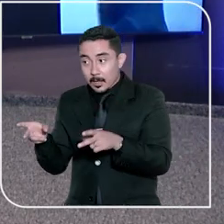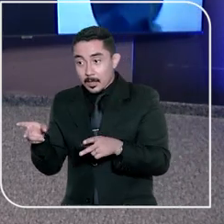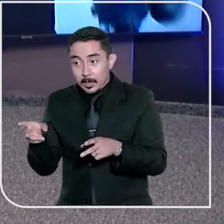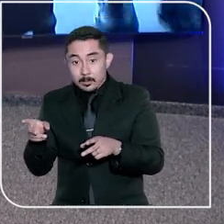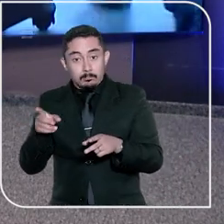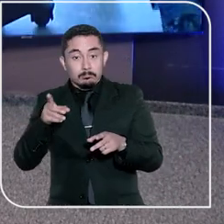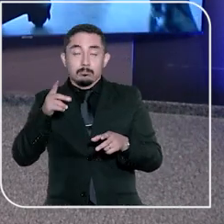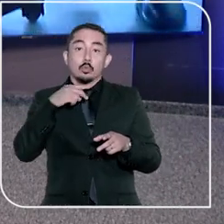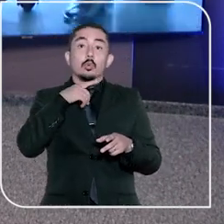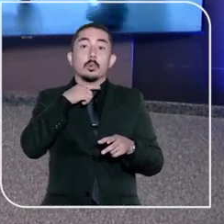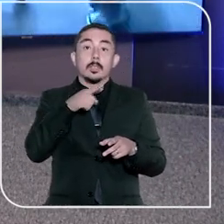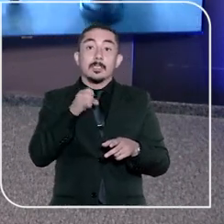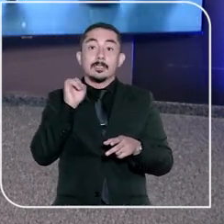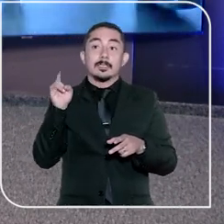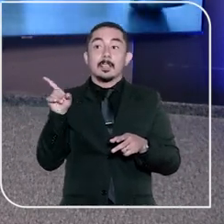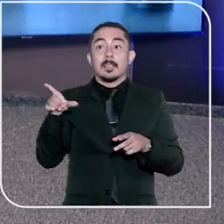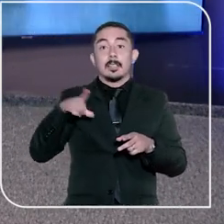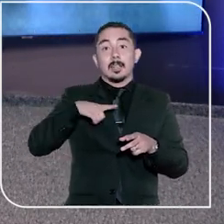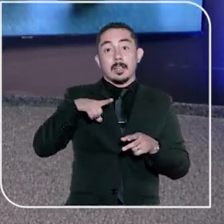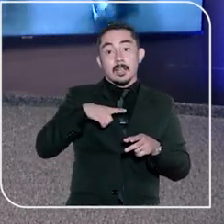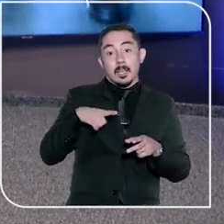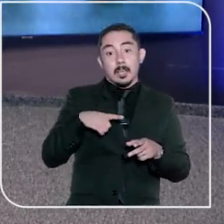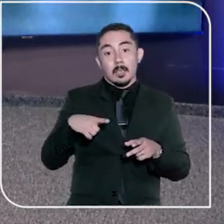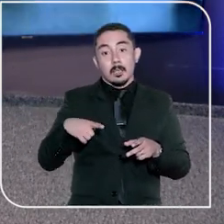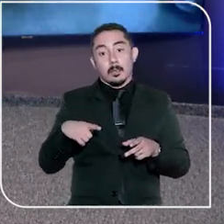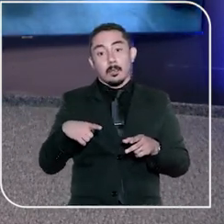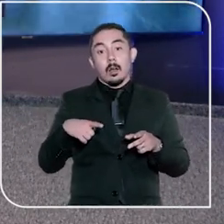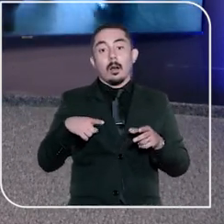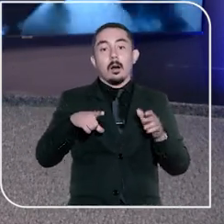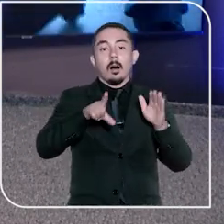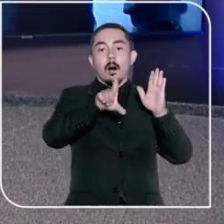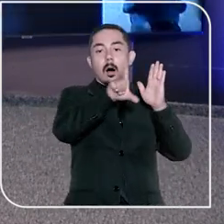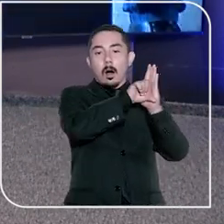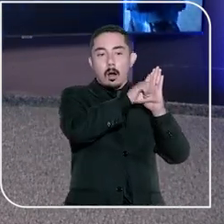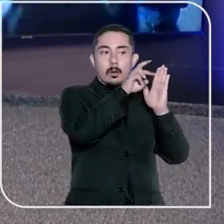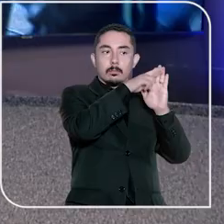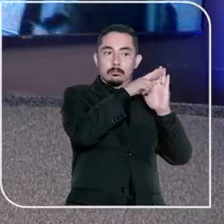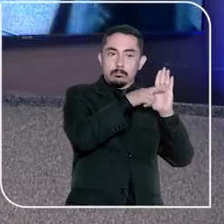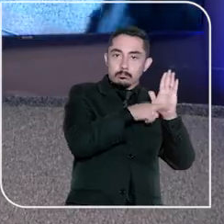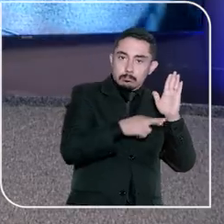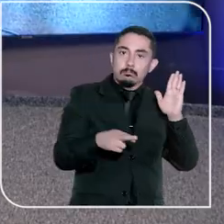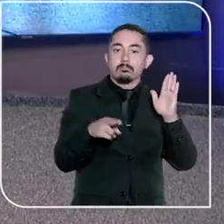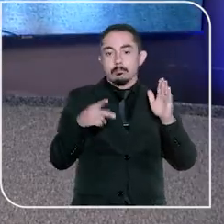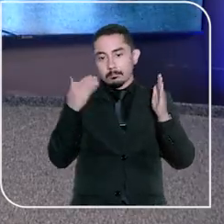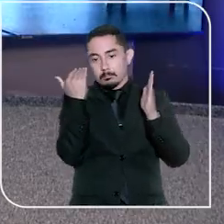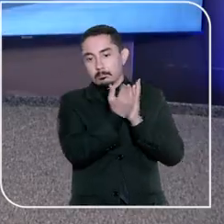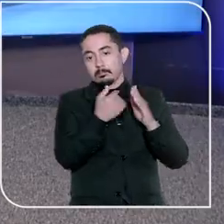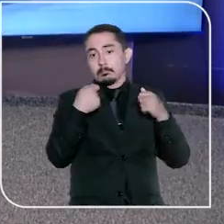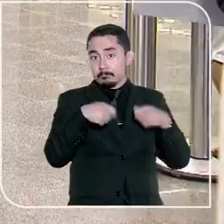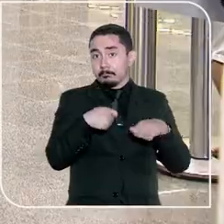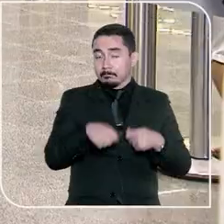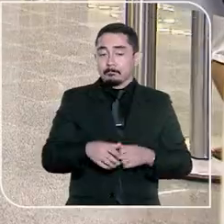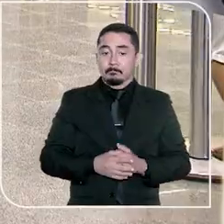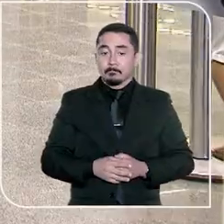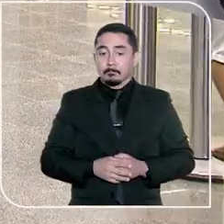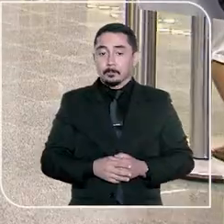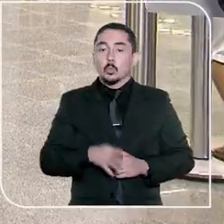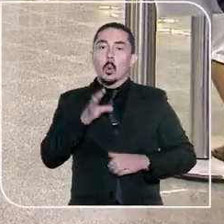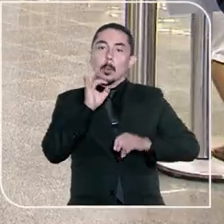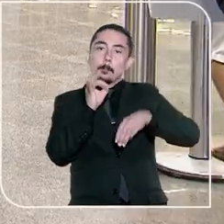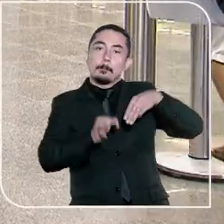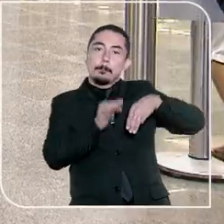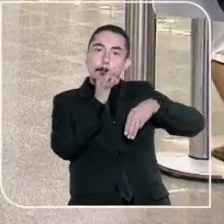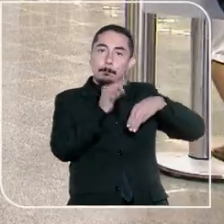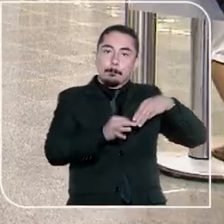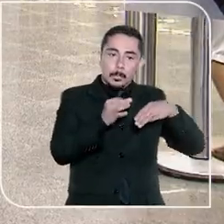programa de milhagem desde que a proibição esteja prevista de forma bem clara no regulamento os ministros